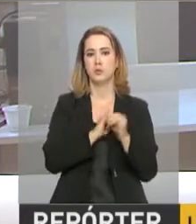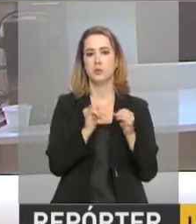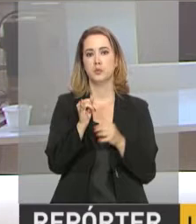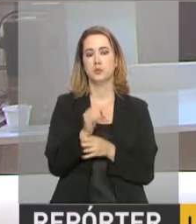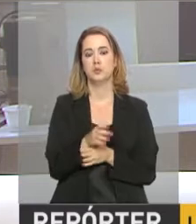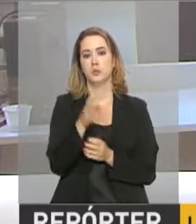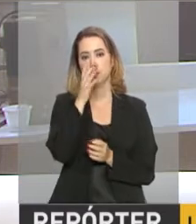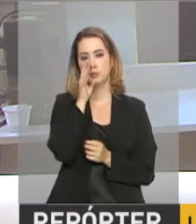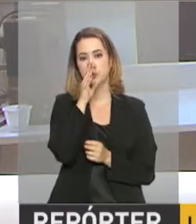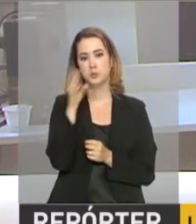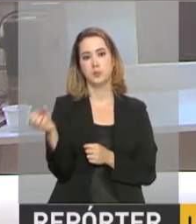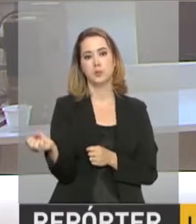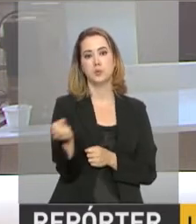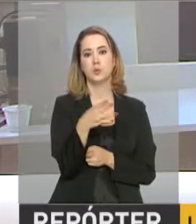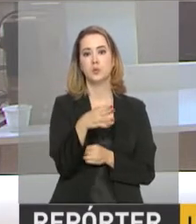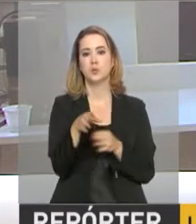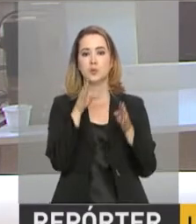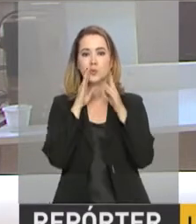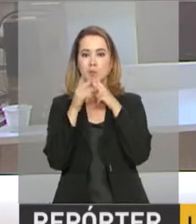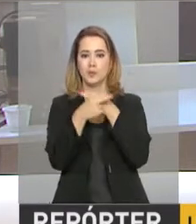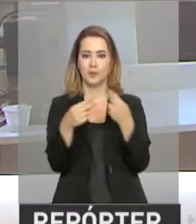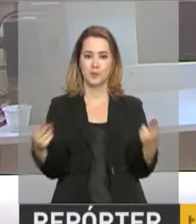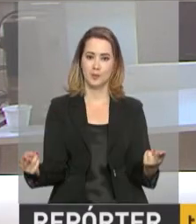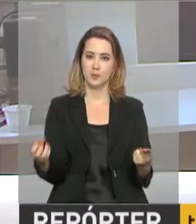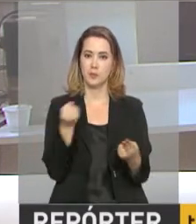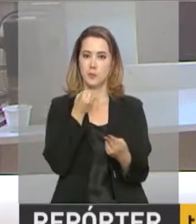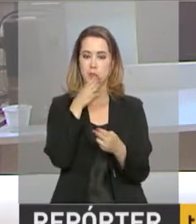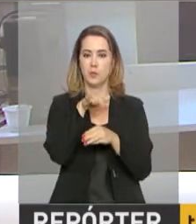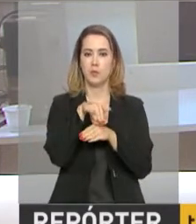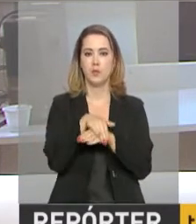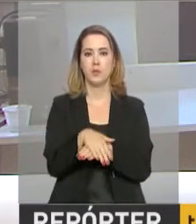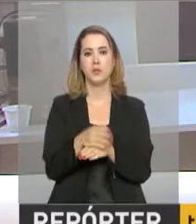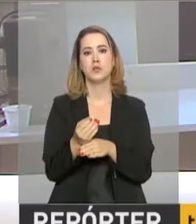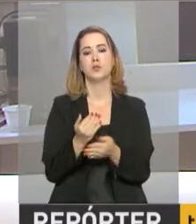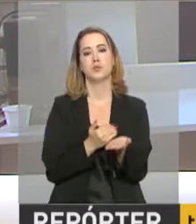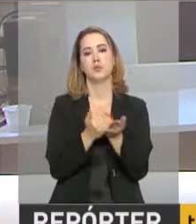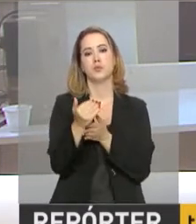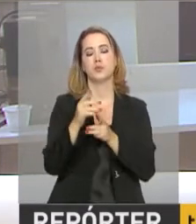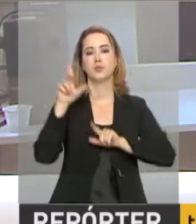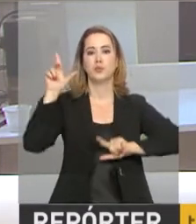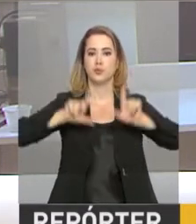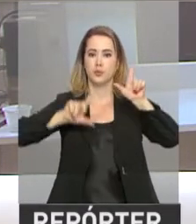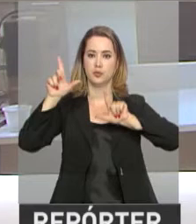informações. Acompanhe as novidades também pelas nossas redes sociais. Uma boa noite para você